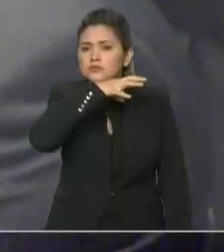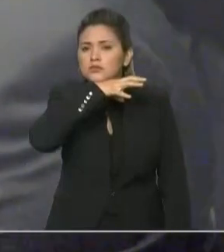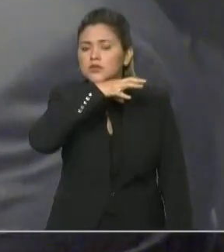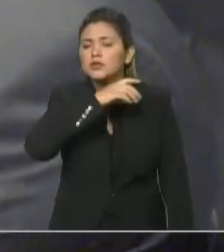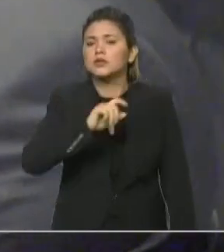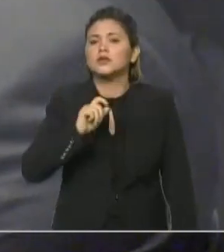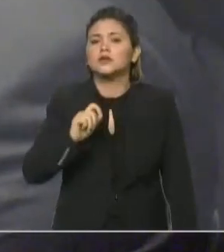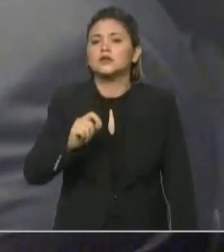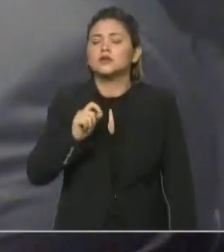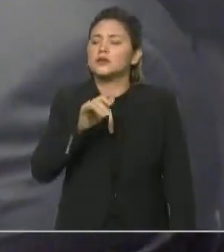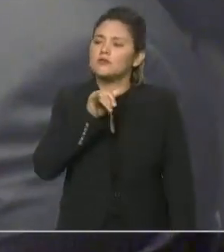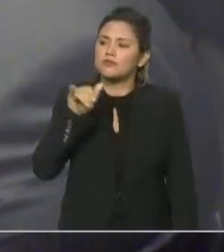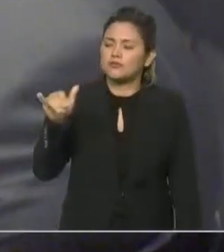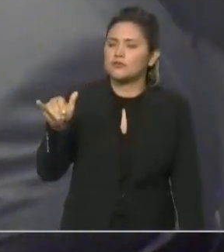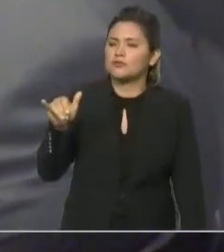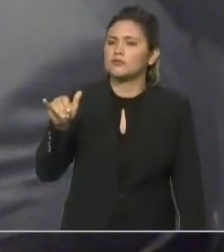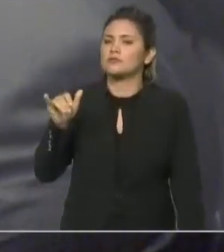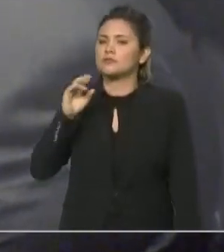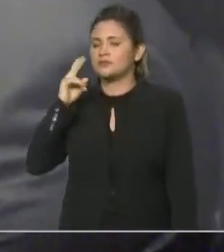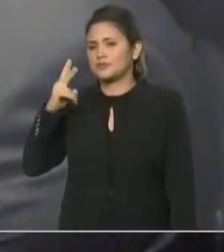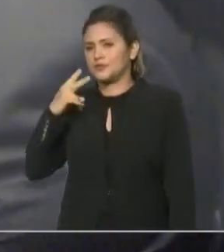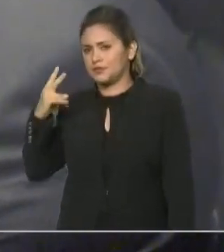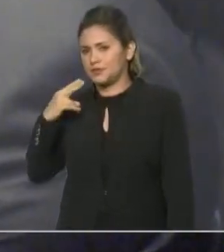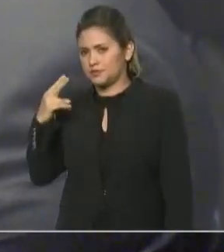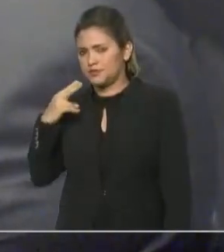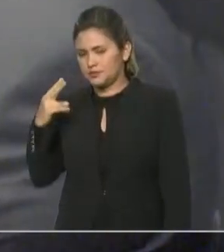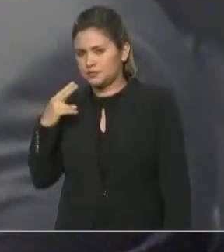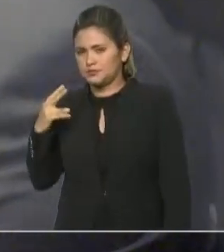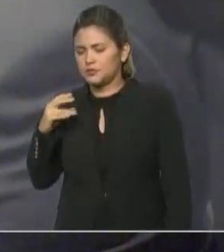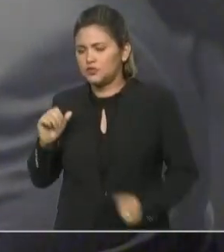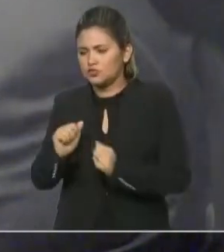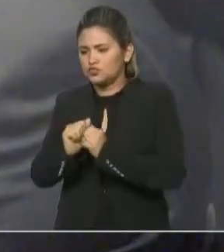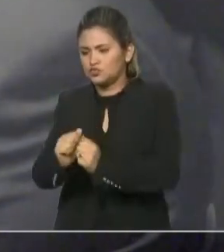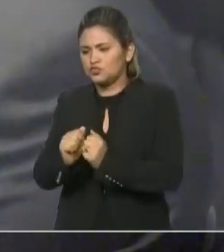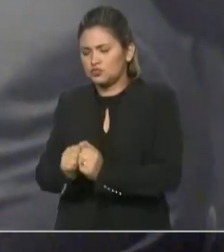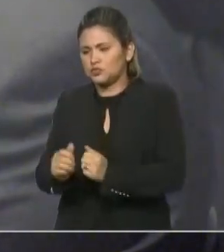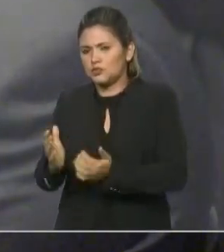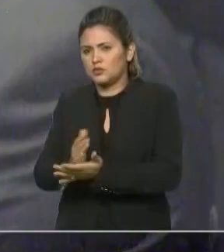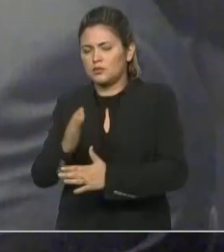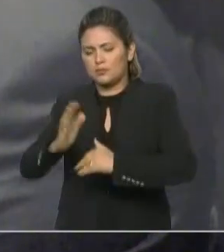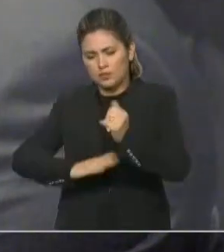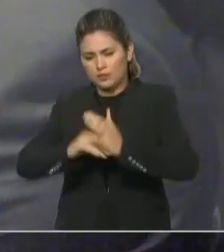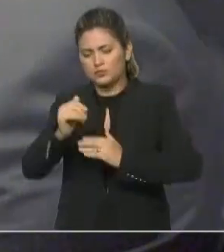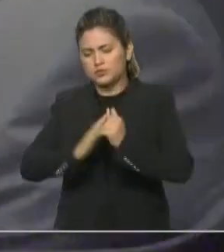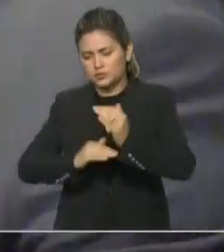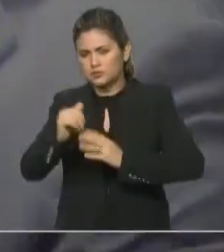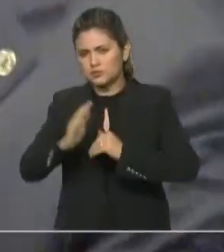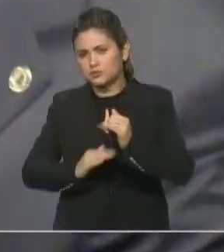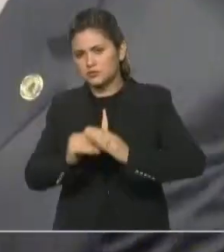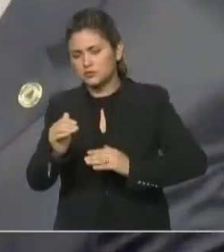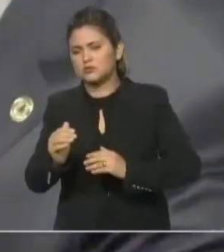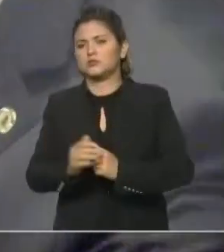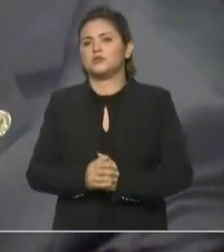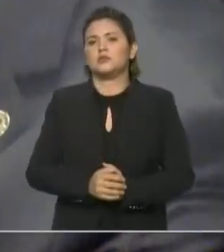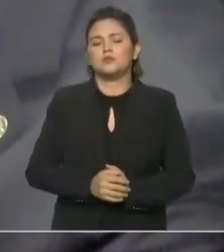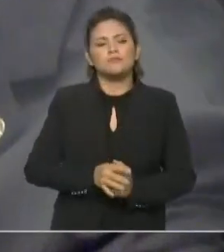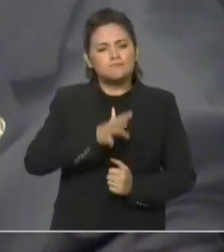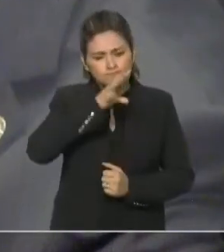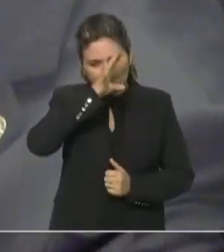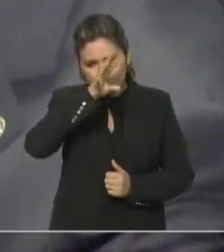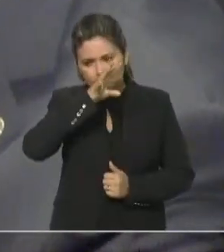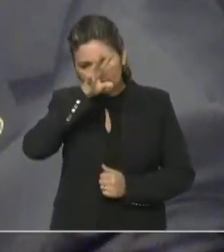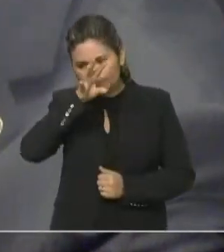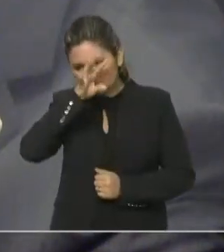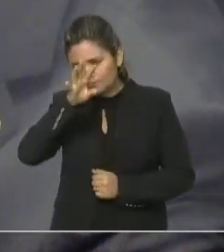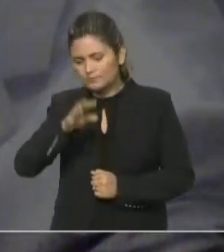para os vereadores de São Luís, e foram acompanhados por técnicos capacitados para isso, o deputado Hélito até